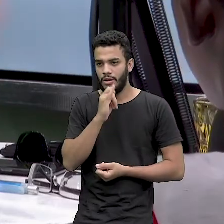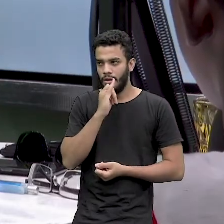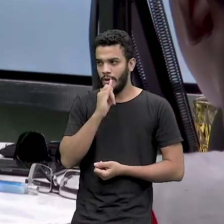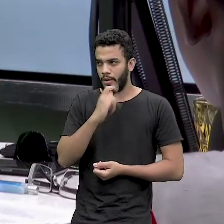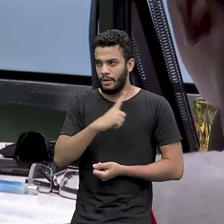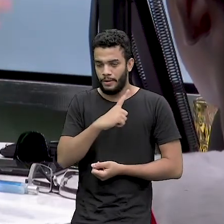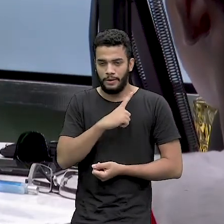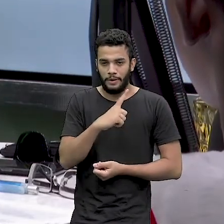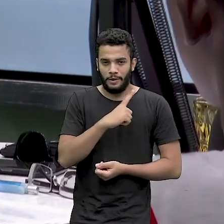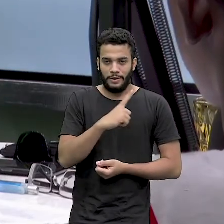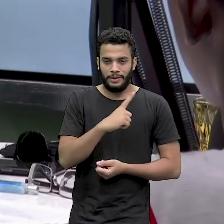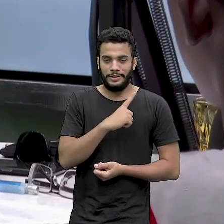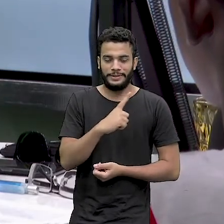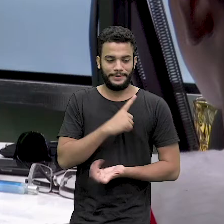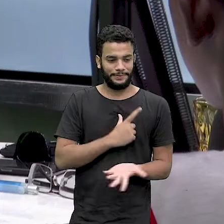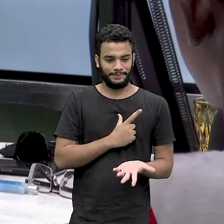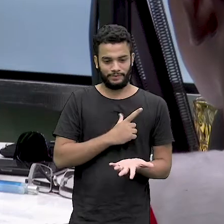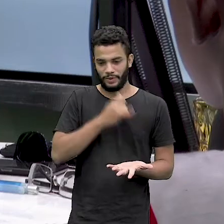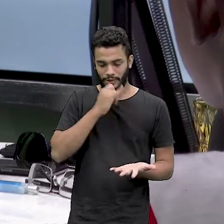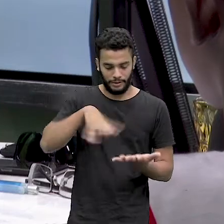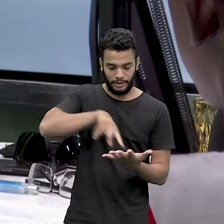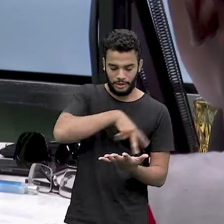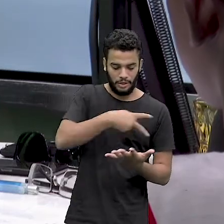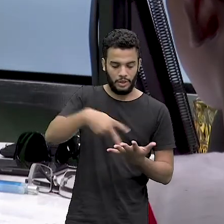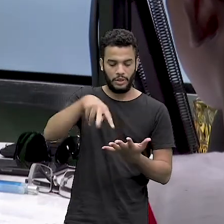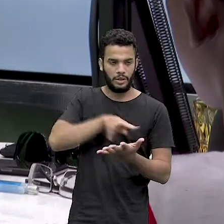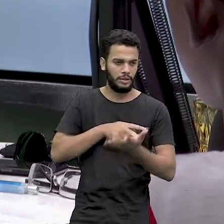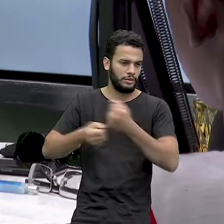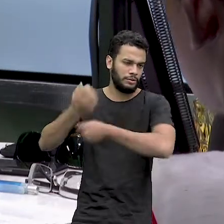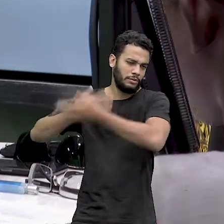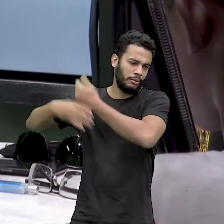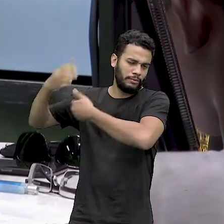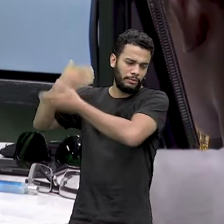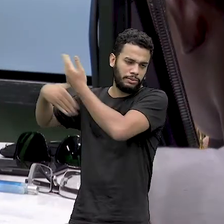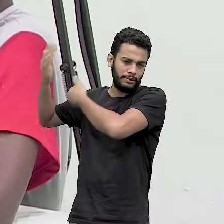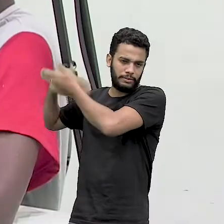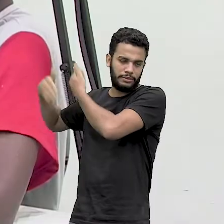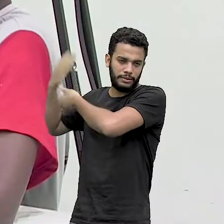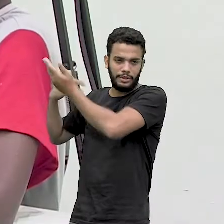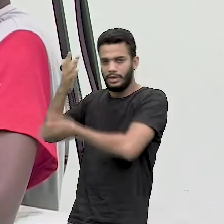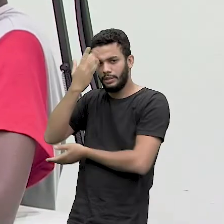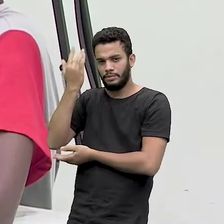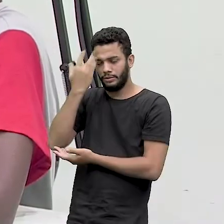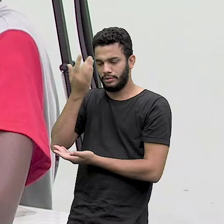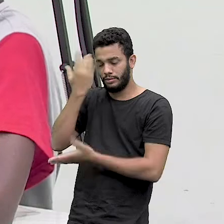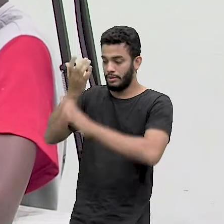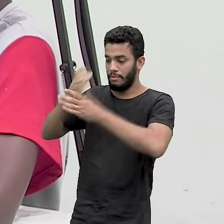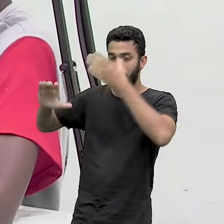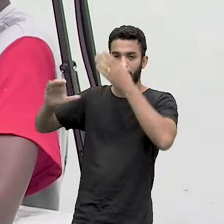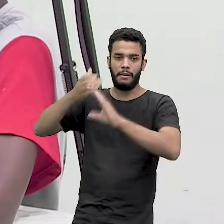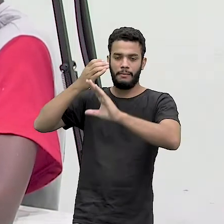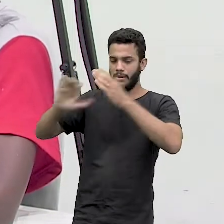O congado, essas coisas, sumiram. Agora o que vale é as musiquinhas do TikTok. Verdade. São produtos.